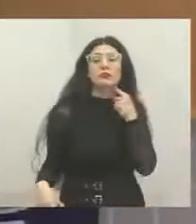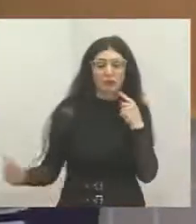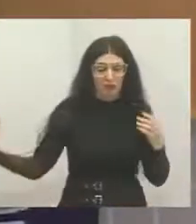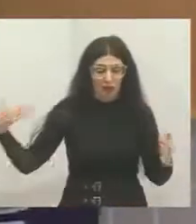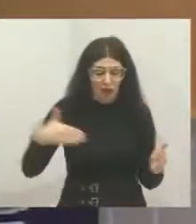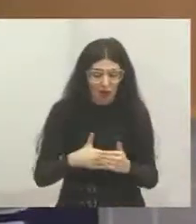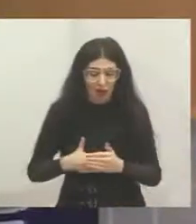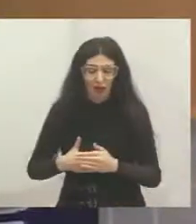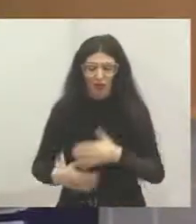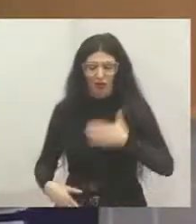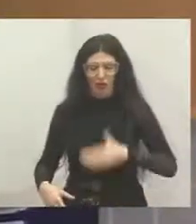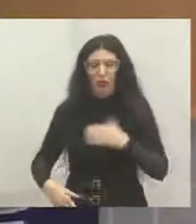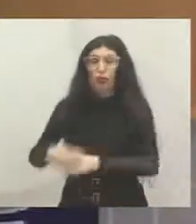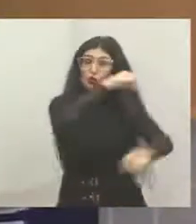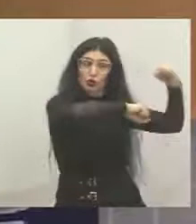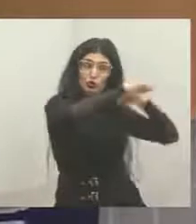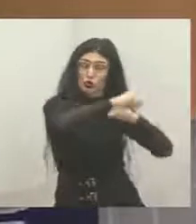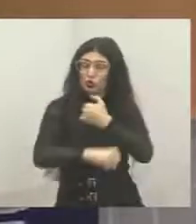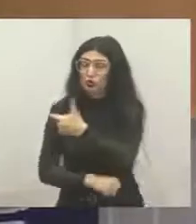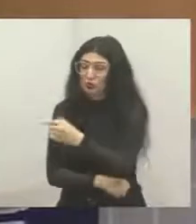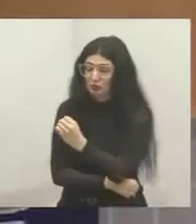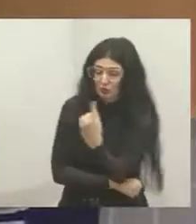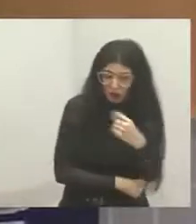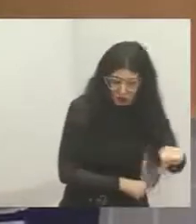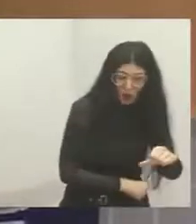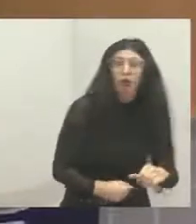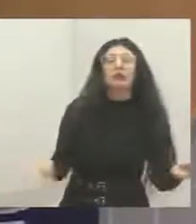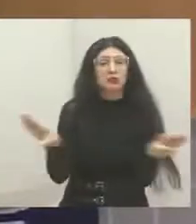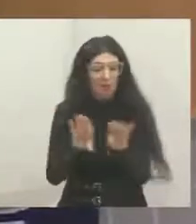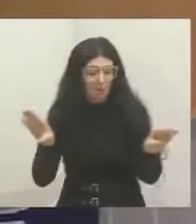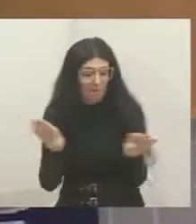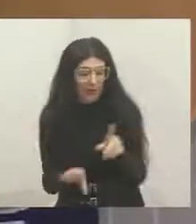de 2020. Não sei se eu respondi a sua pergunta.